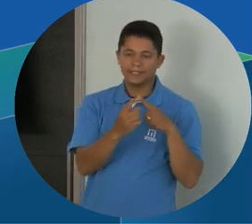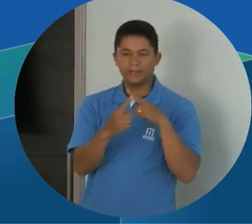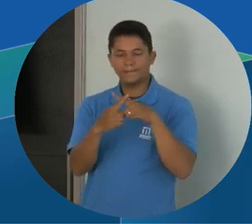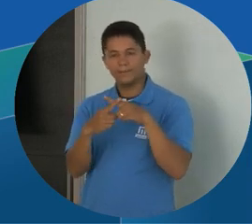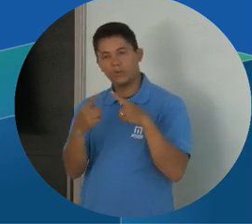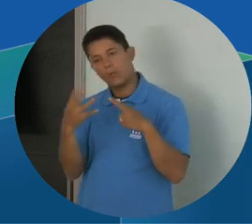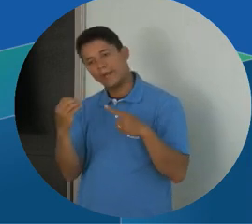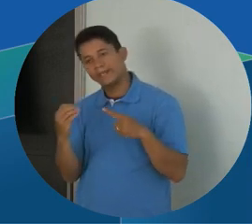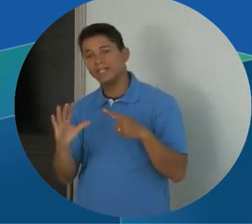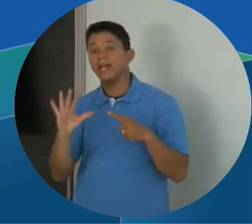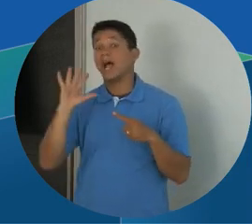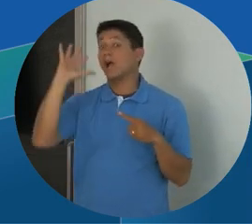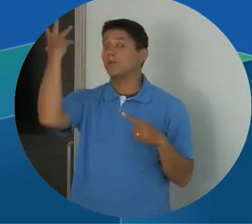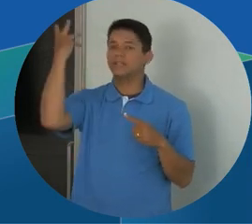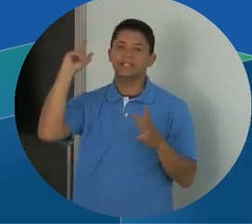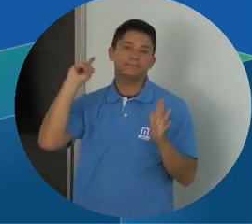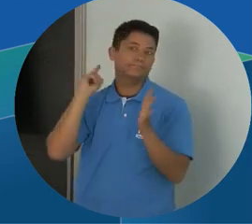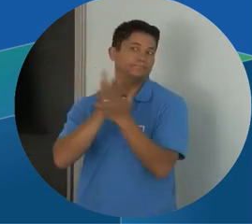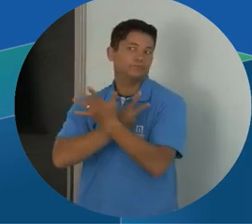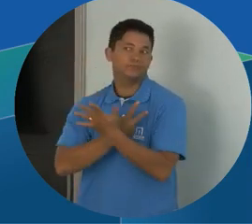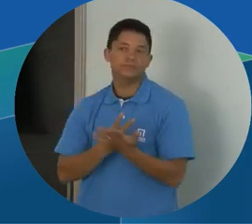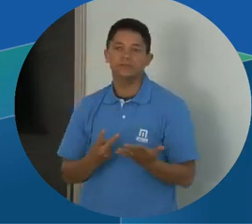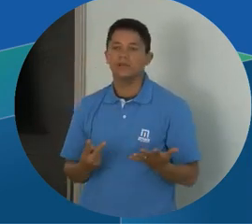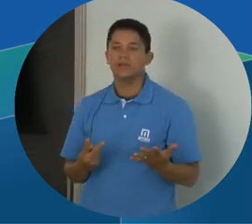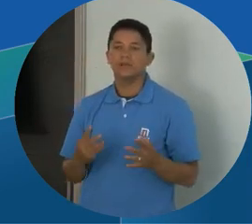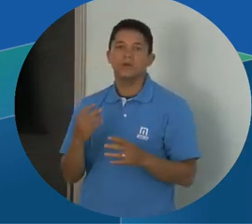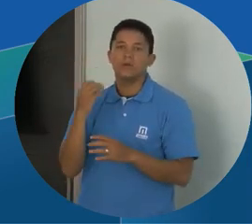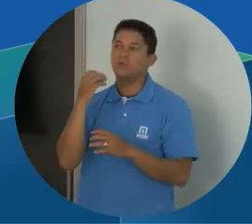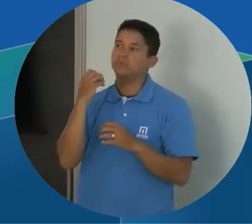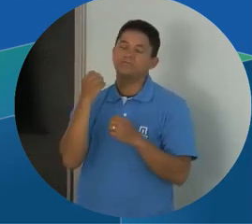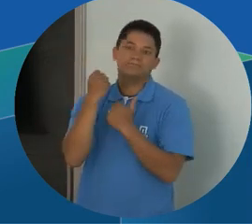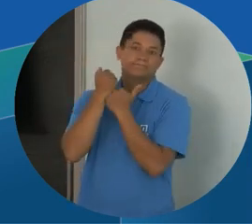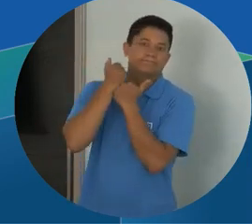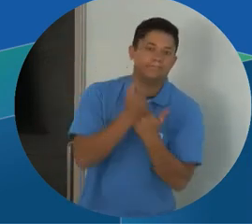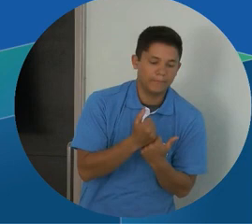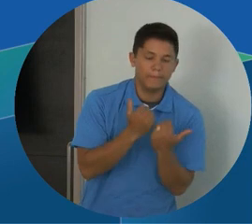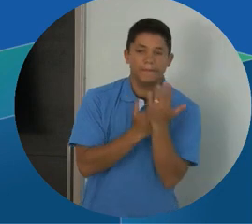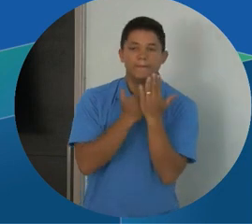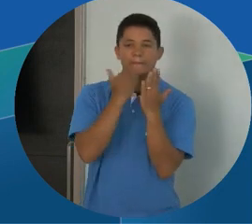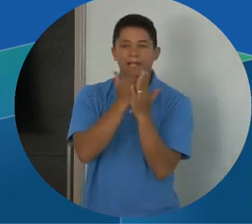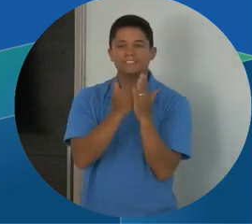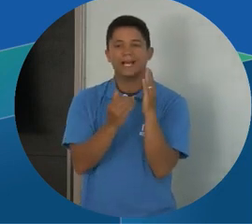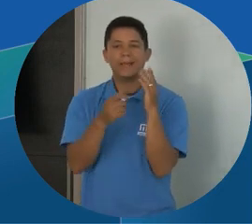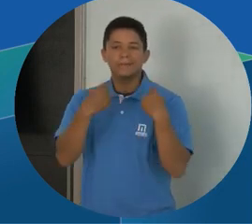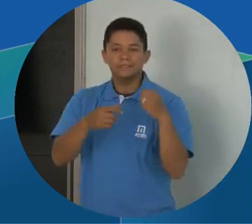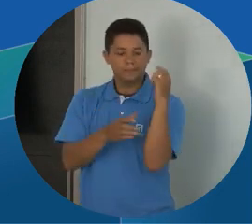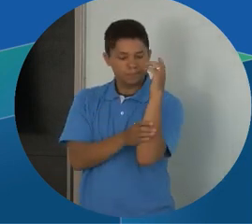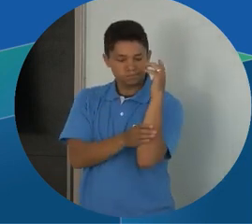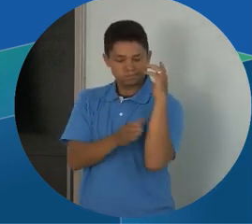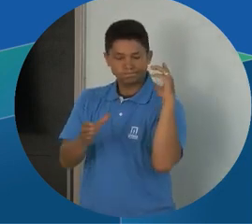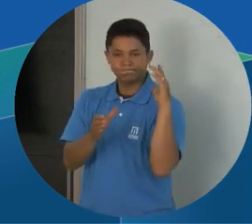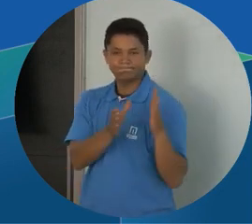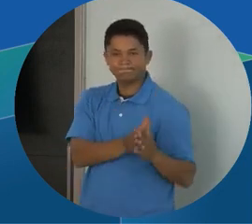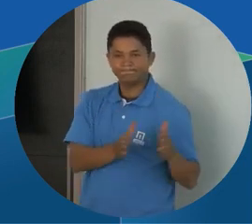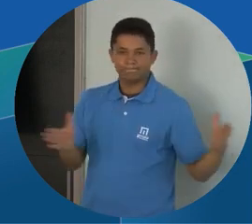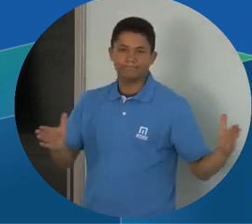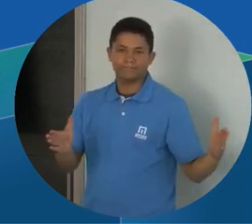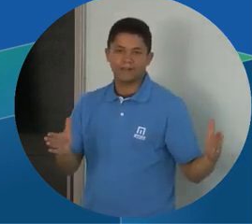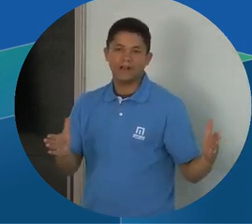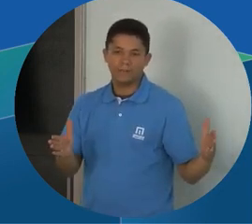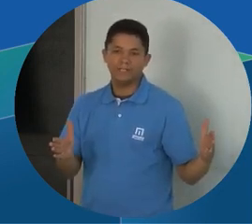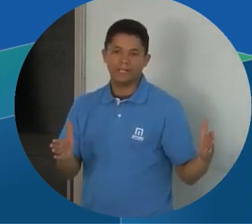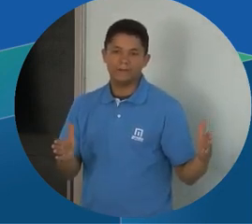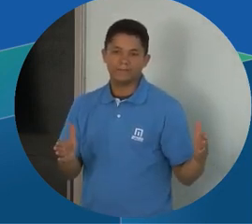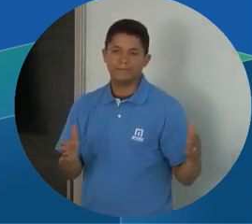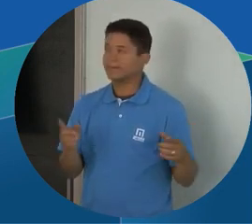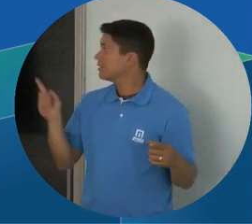falado, ou por alguma sobrecarga, você vai aumentar a seção desse pilar, né? Você vai aumentar a robustez desse pilar. Então, a